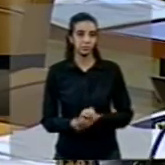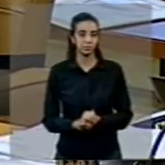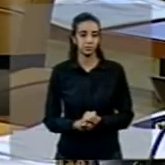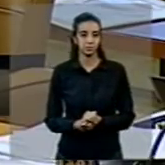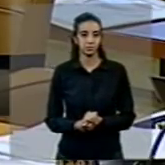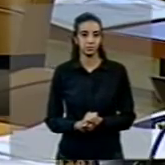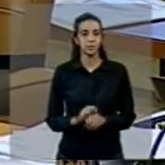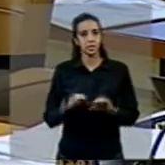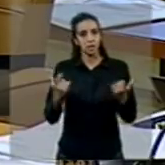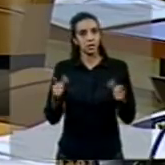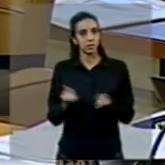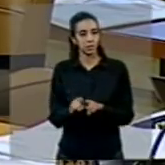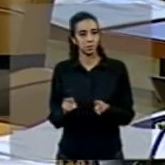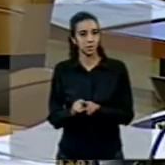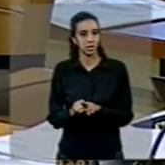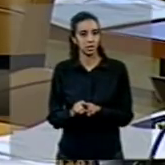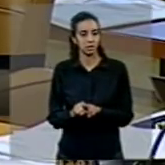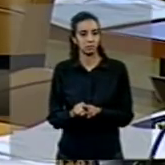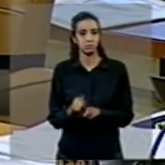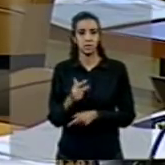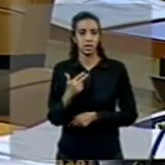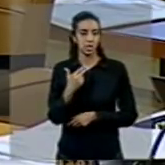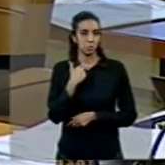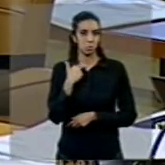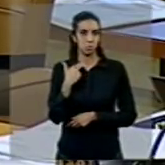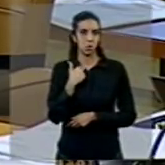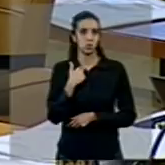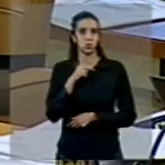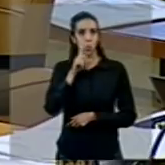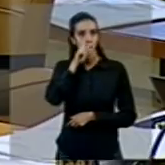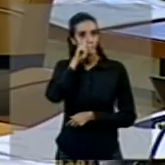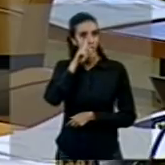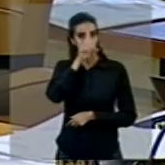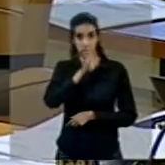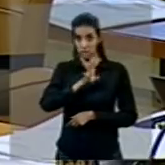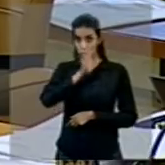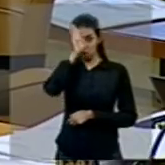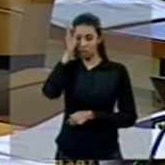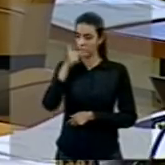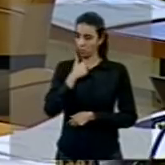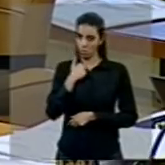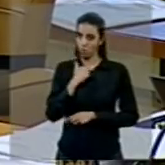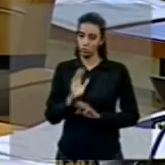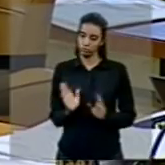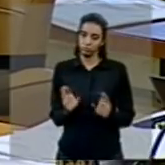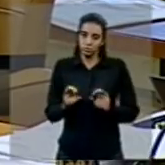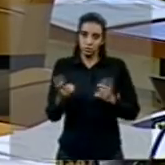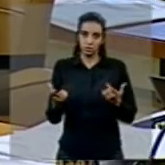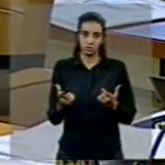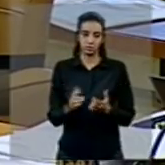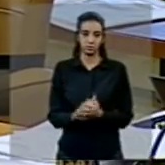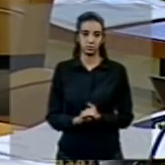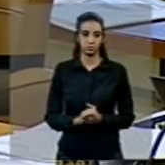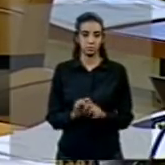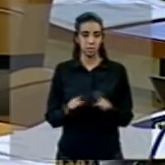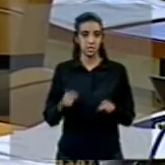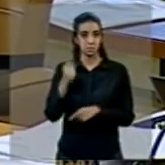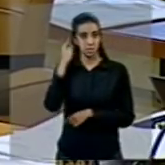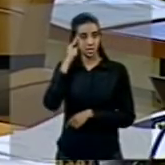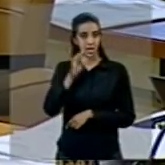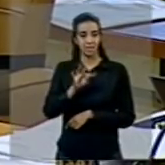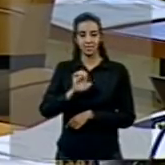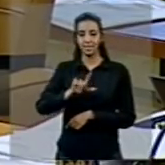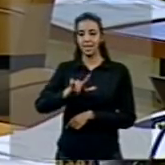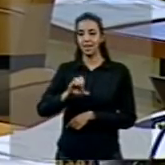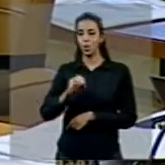que não se deve superdimensionar os riscos à eleição. E se em face da teleologia da norma